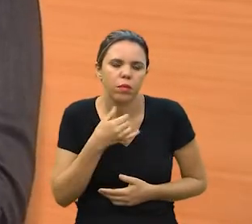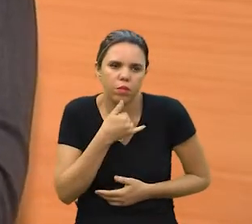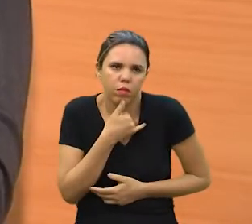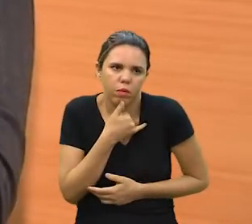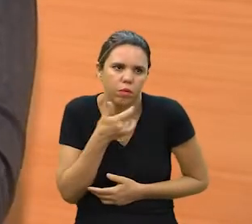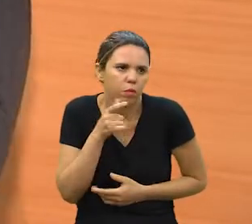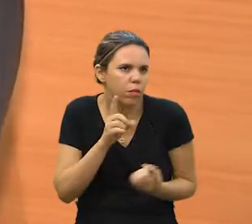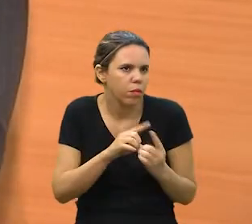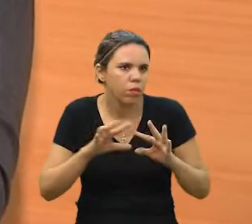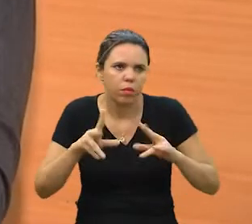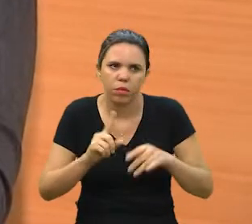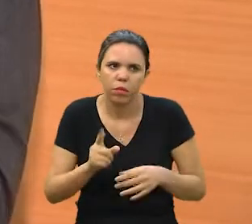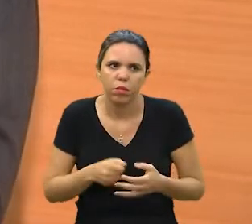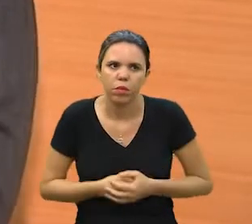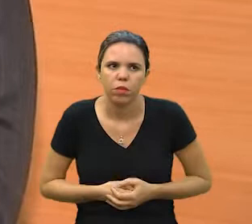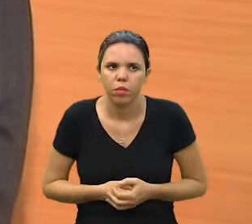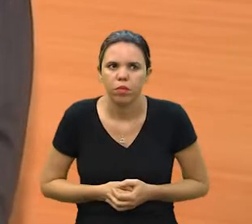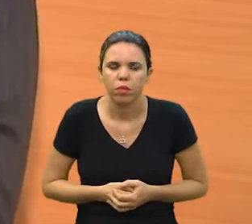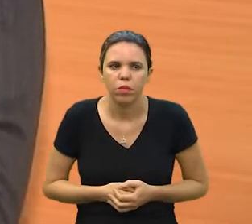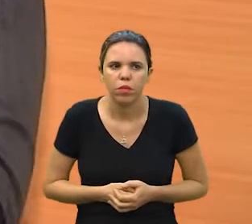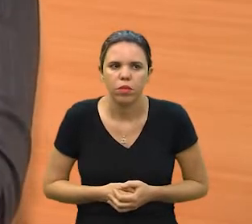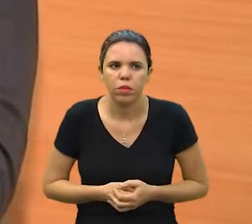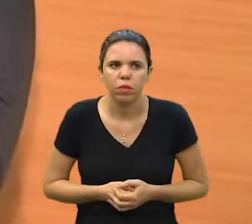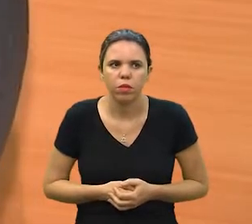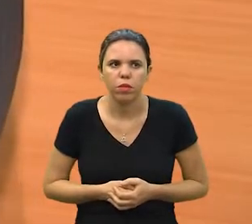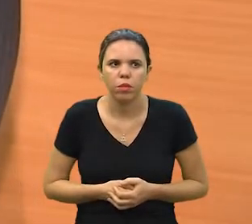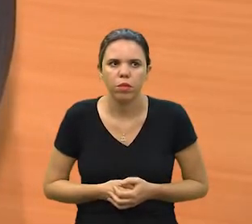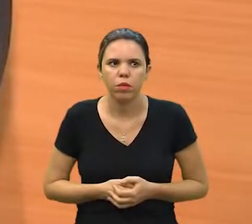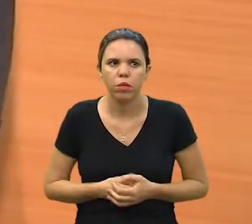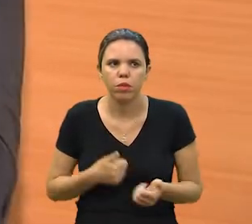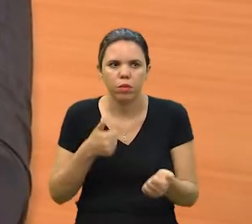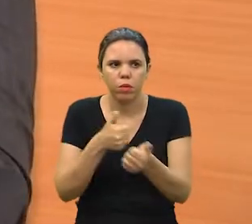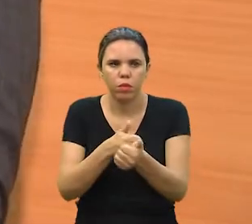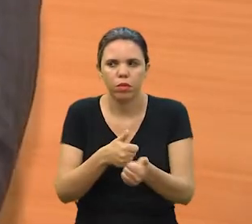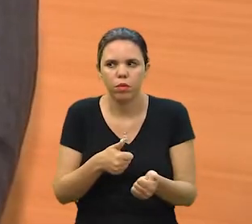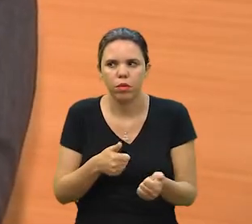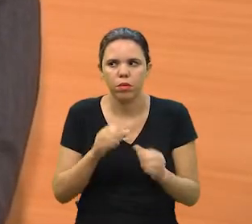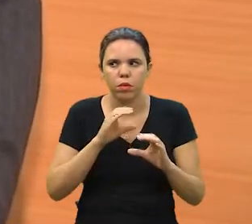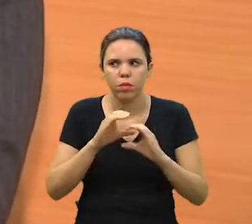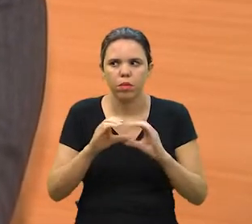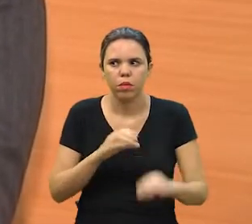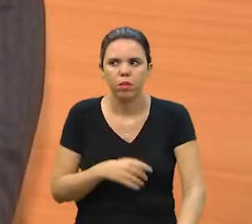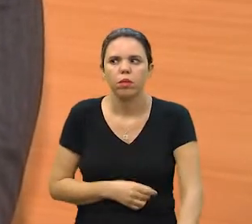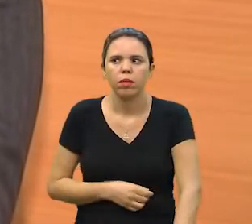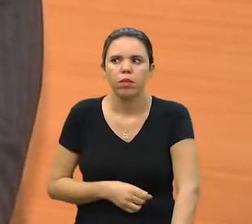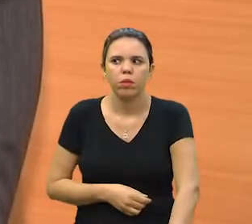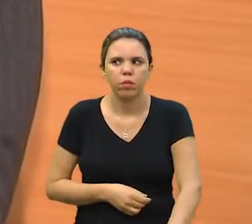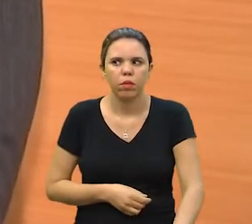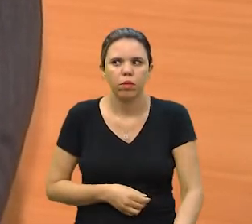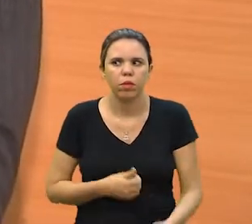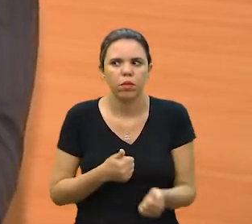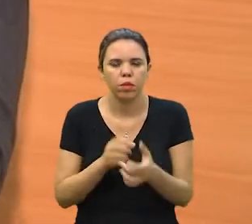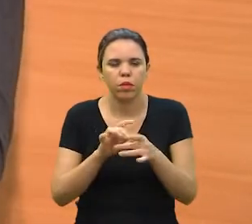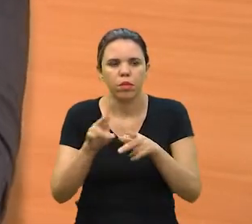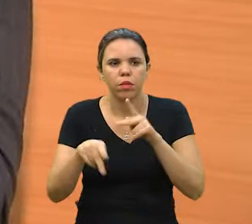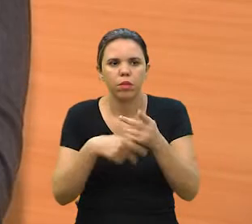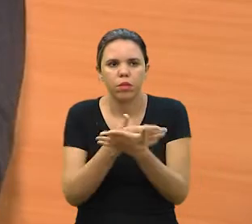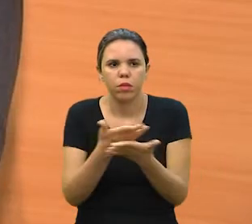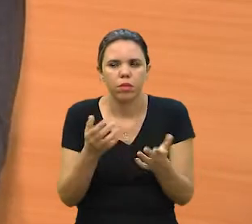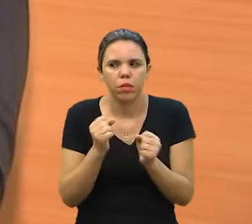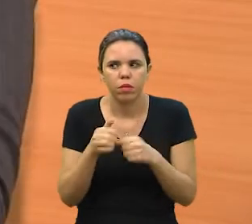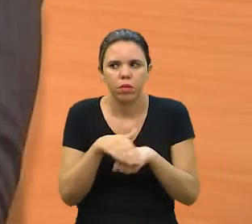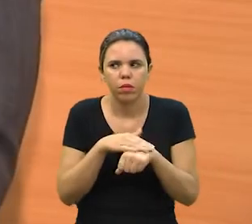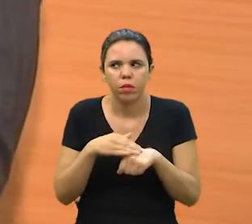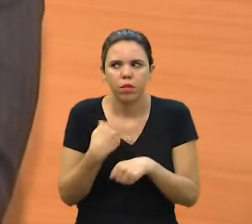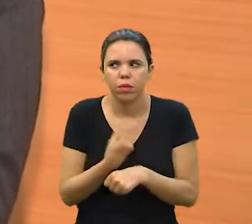fico chateado porque a gente não consegue atender todo mundo, mas a gente tem aberto sim canais de comunicação, a gente tem permitido que as